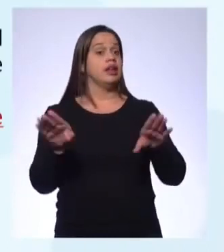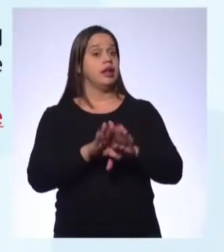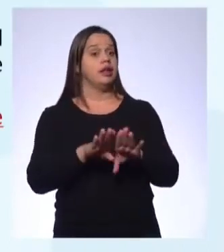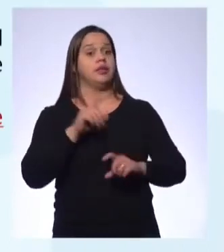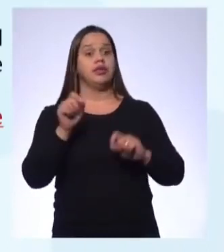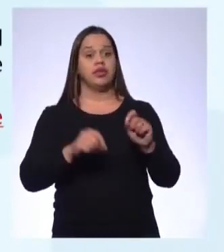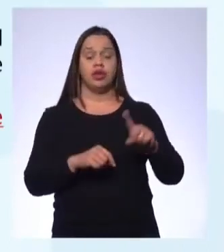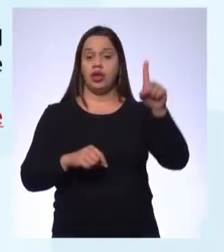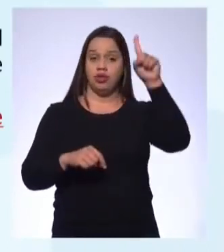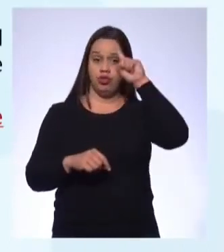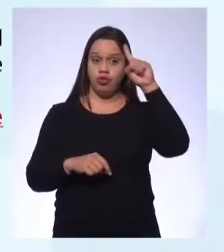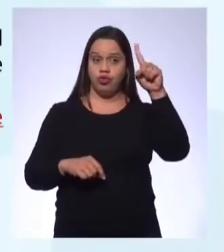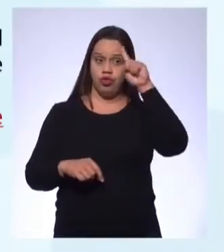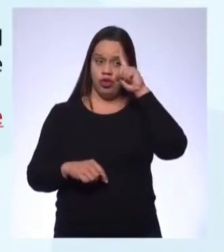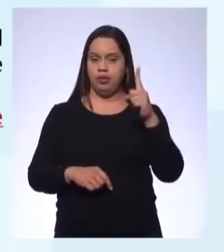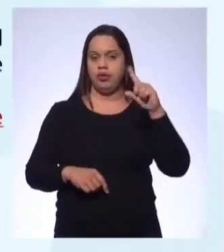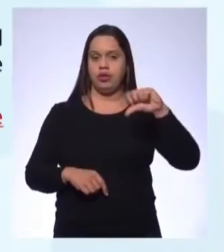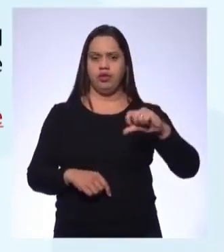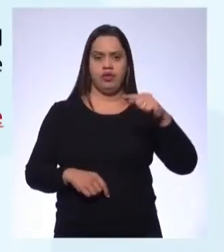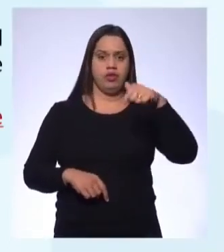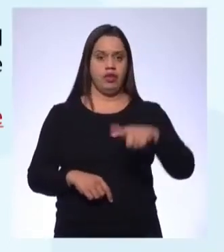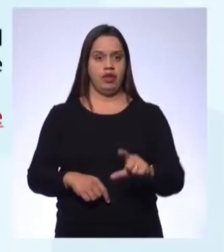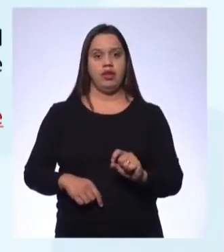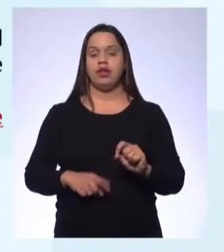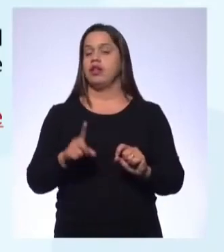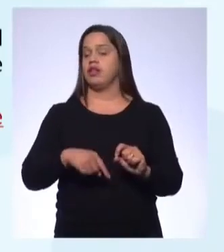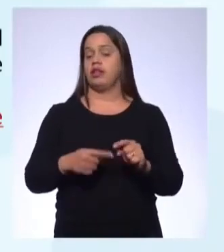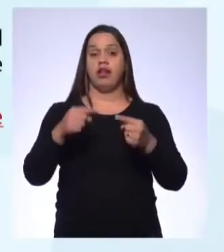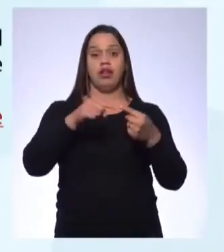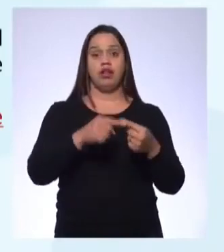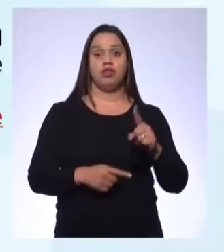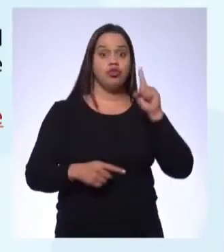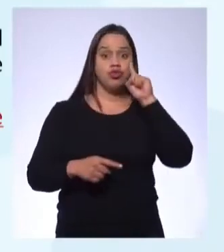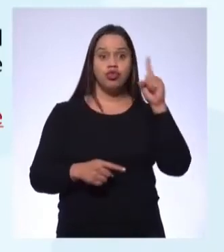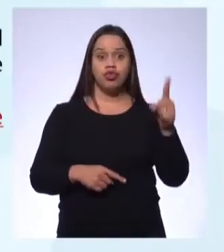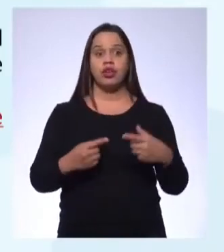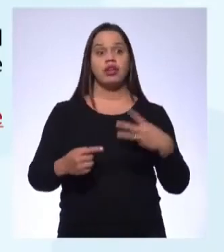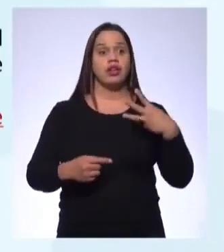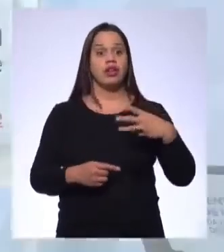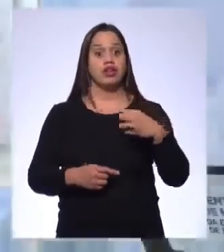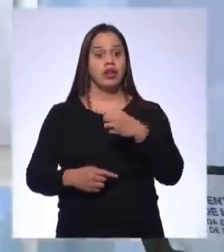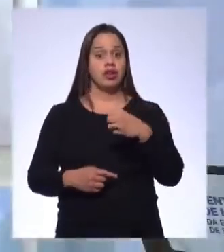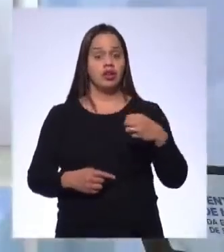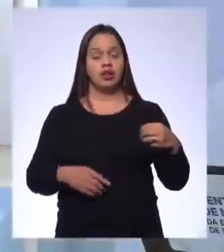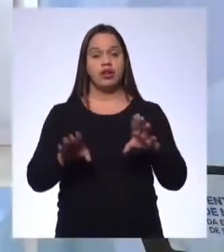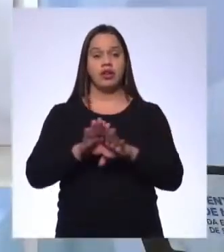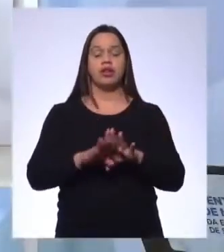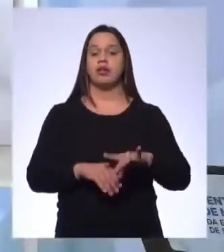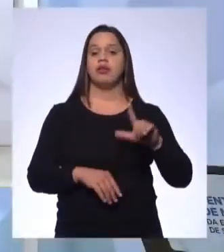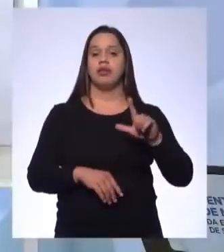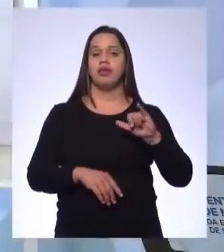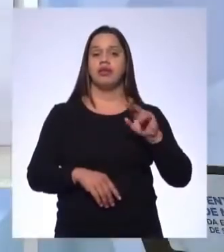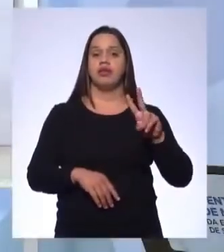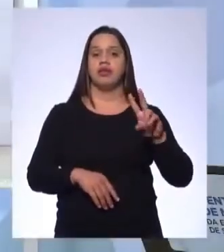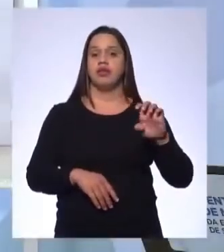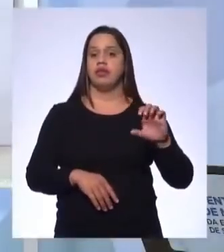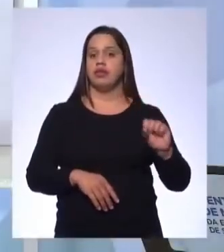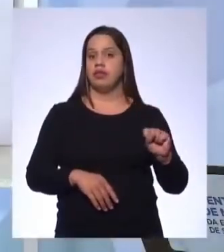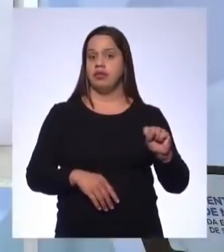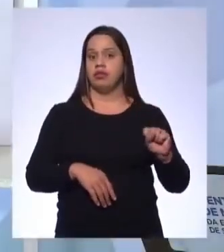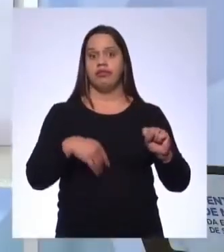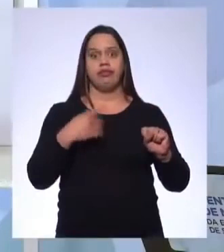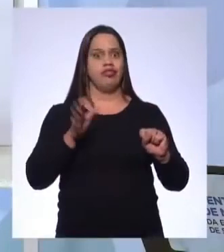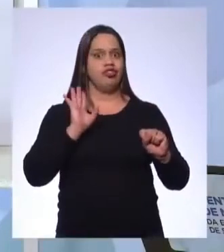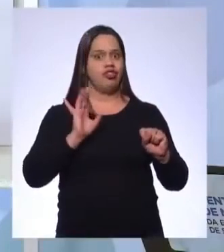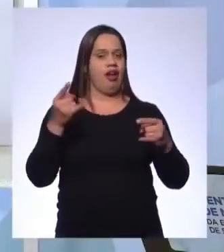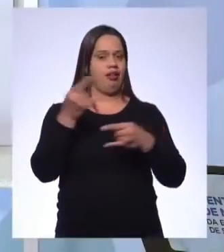as datas ali. 1970, tá ligado à data. Tem 300. A palavra lives, né? Ai, vamos fazer uma live. Não